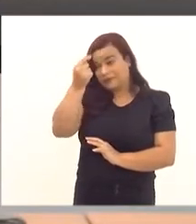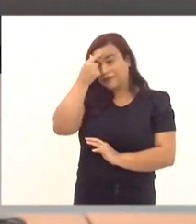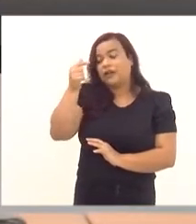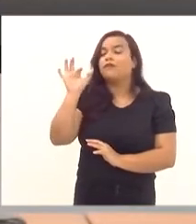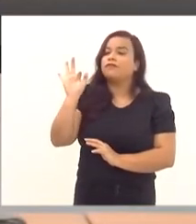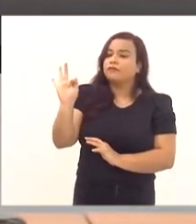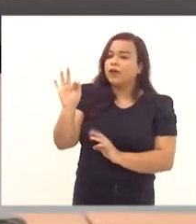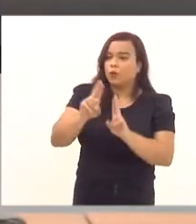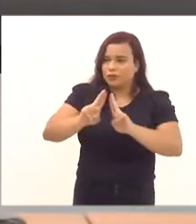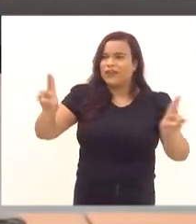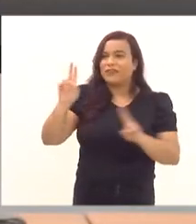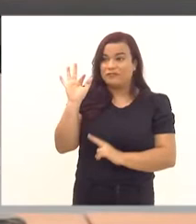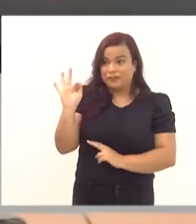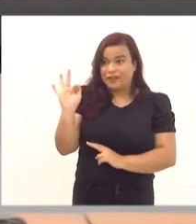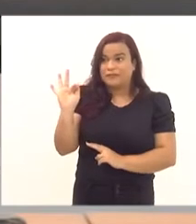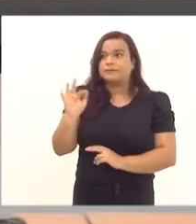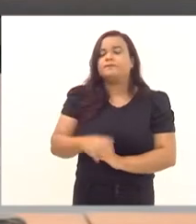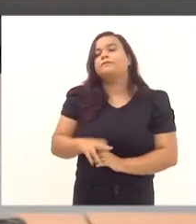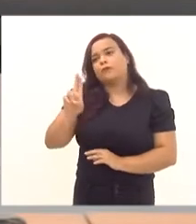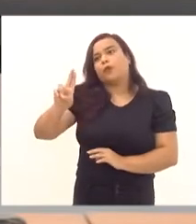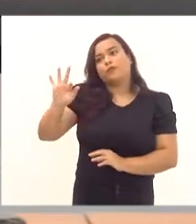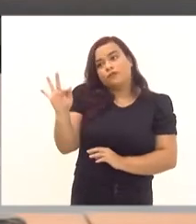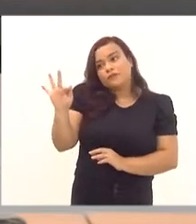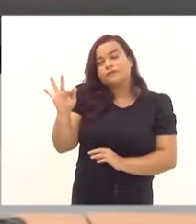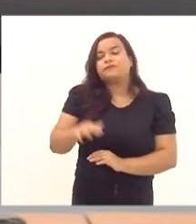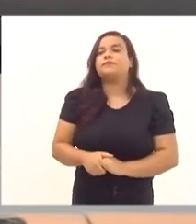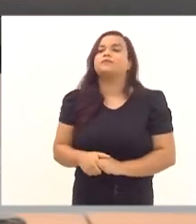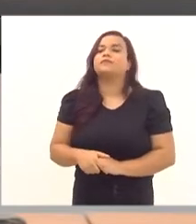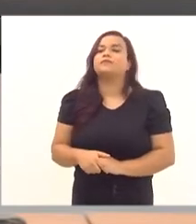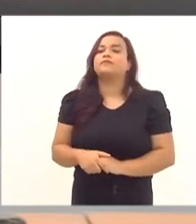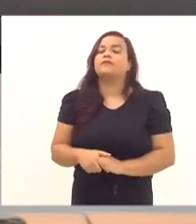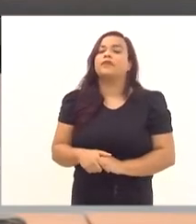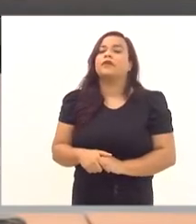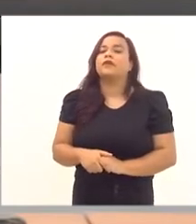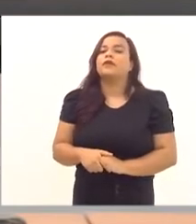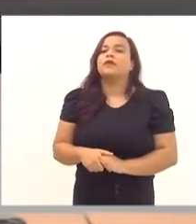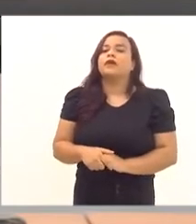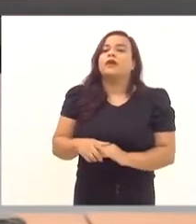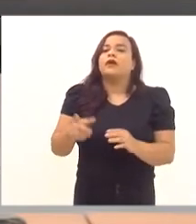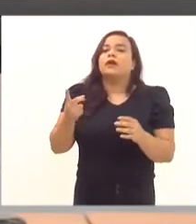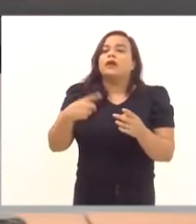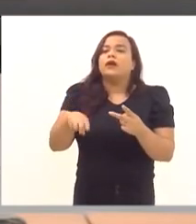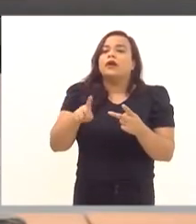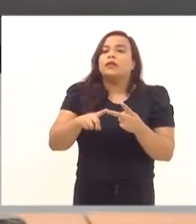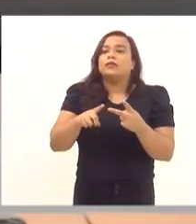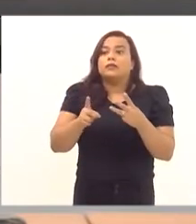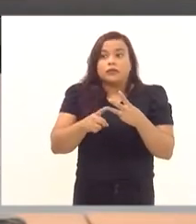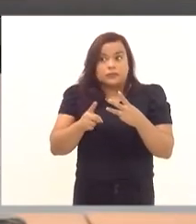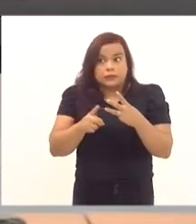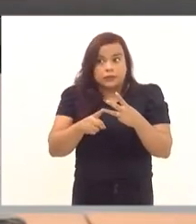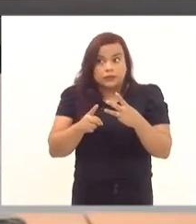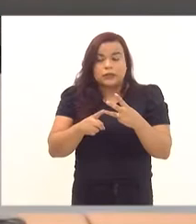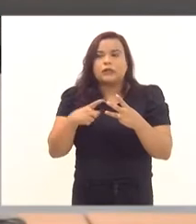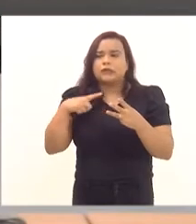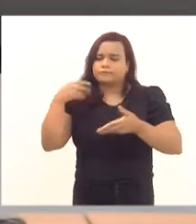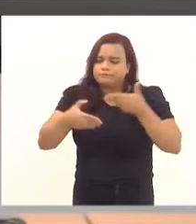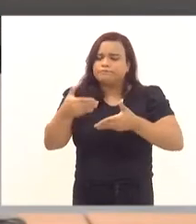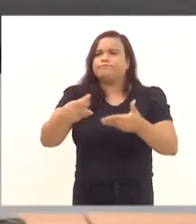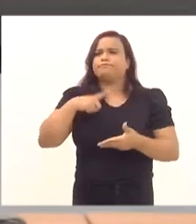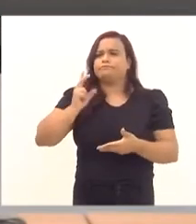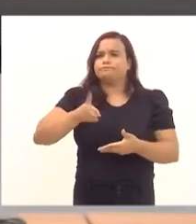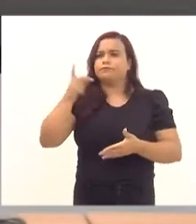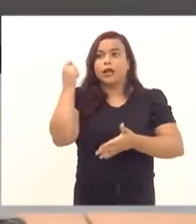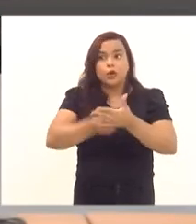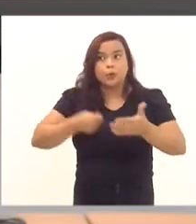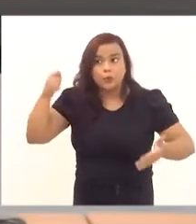luta muito importante né eu quero aqui destacar Oi e a terceira etapa mais recente que tá impulso ainda é a